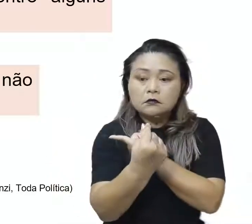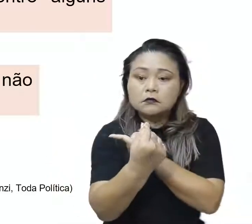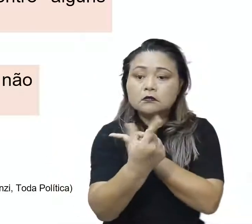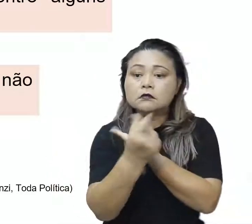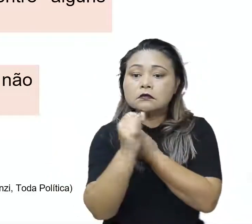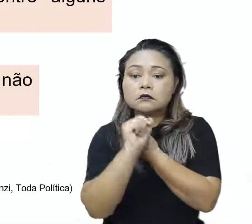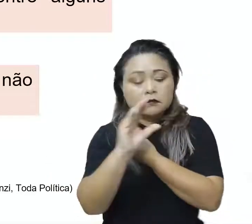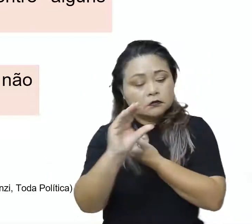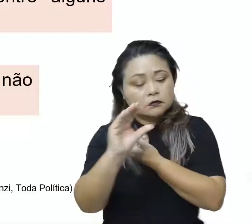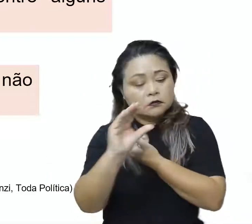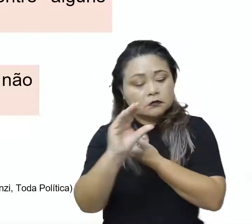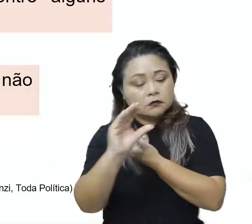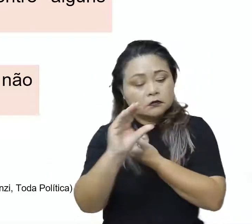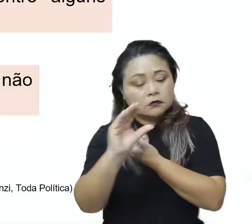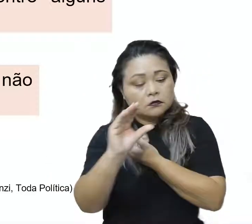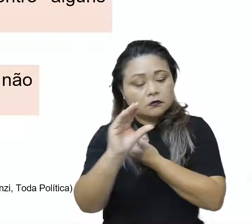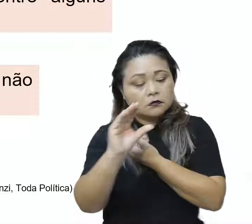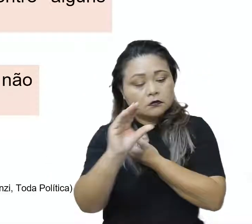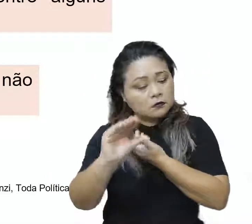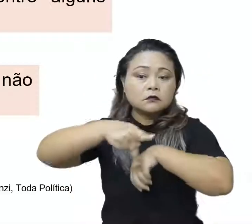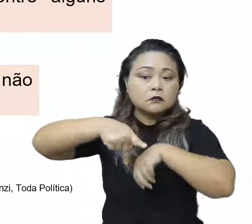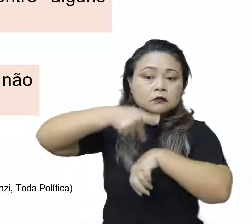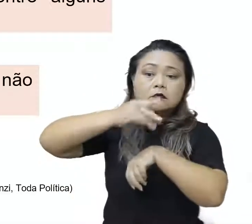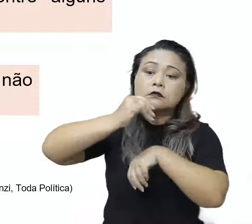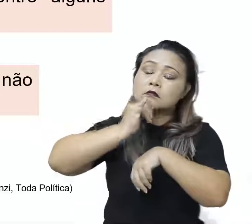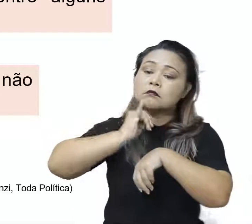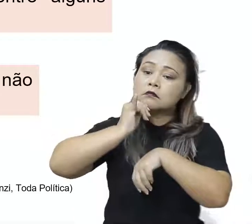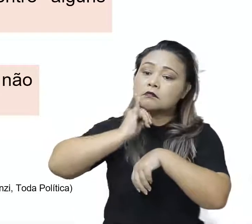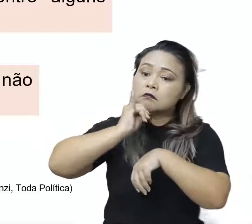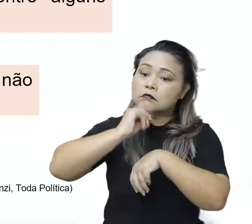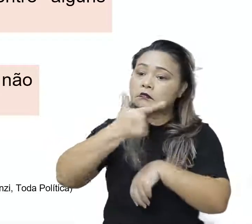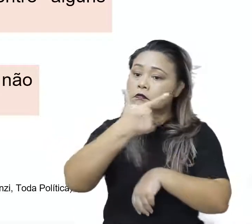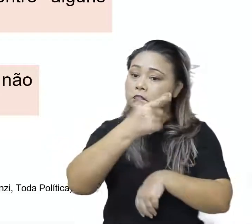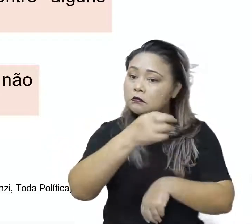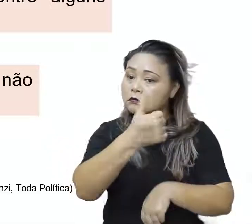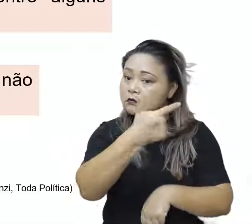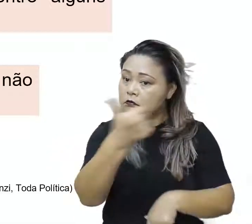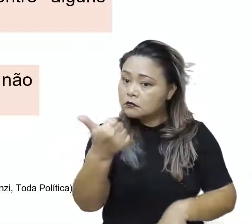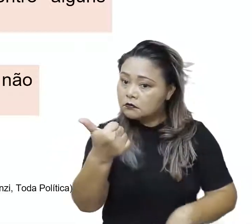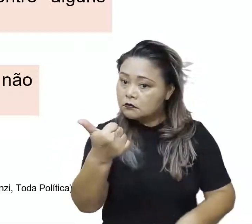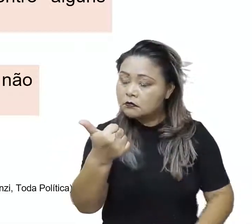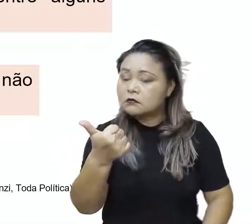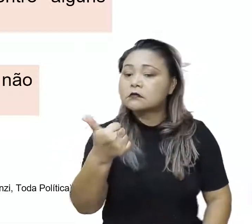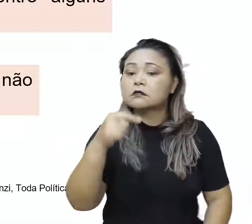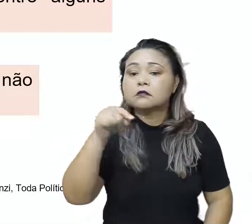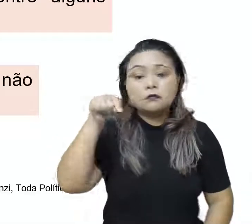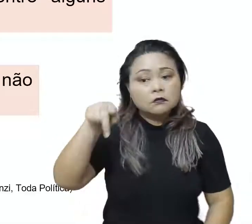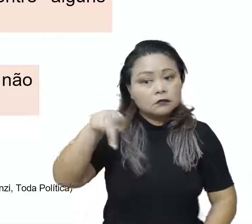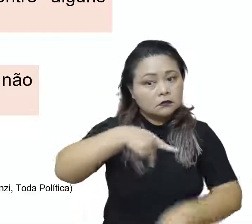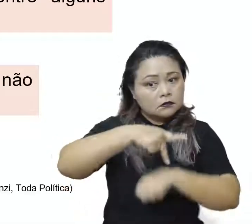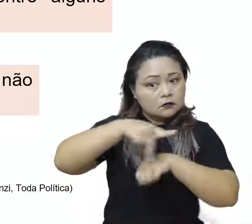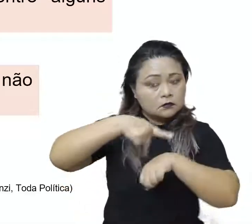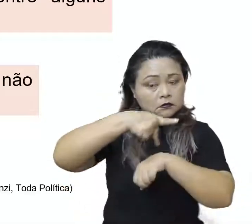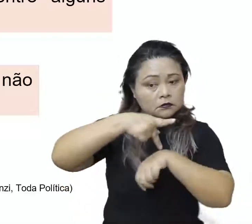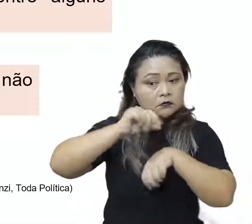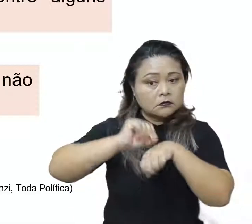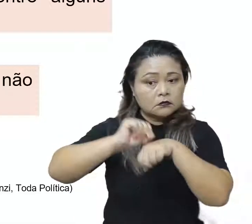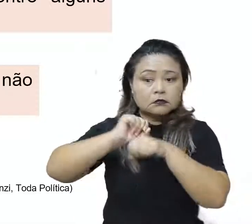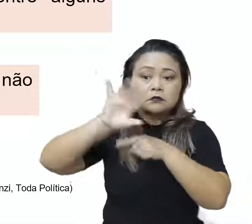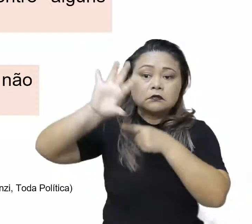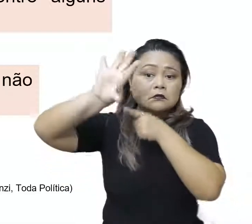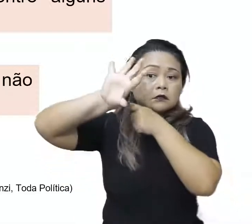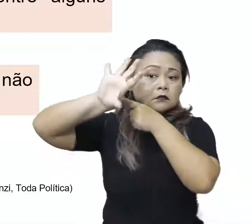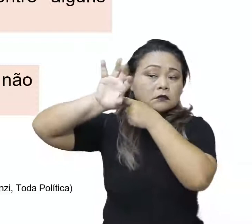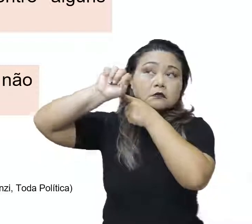e financeira entre alguns países, como por exemplo, agora em 2021, o Brasil colocou seu primeiro satélite